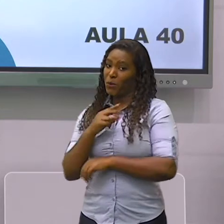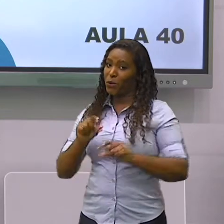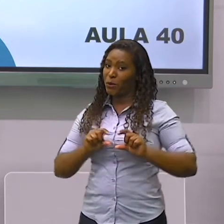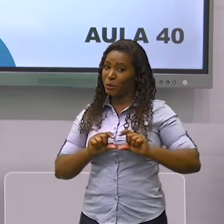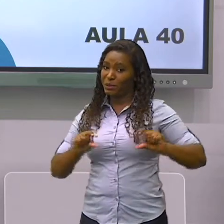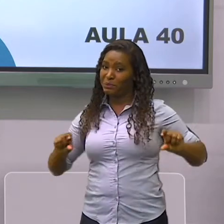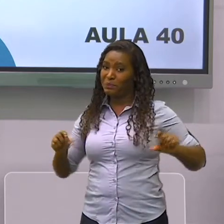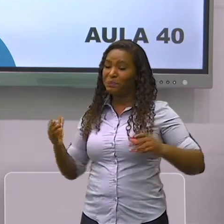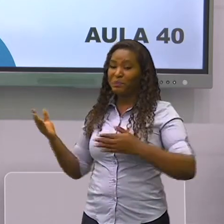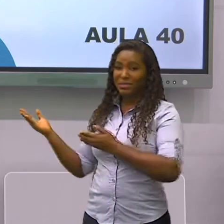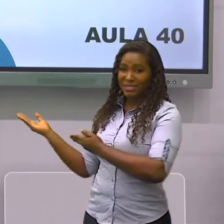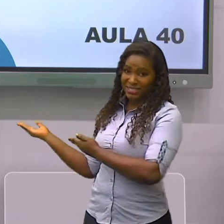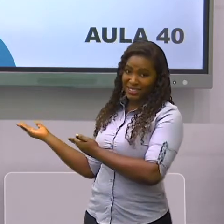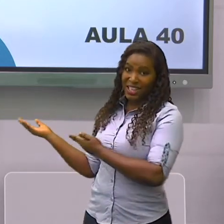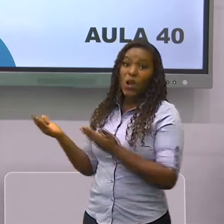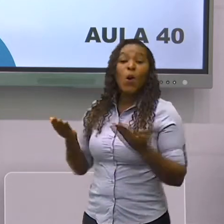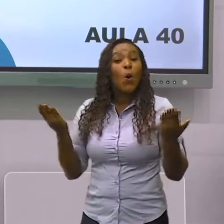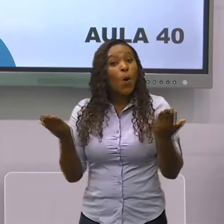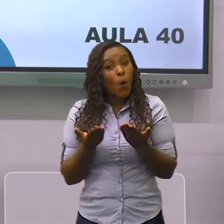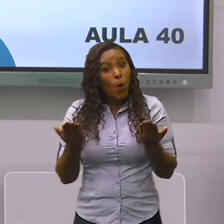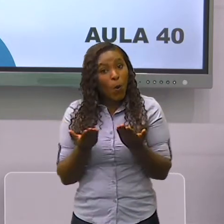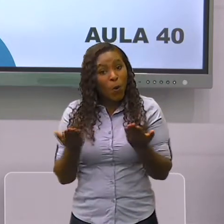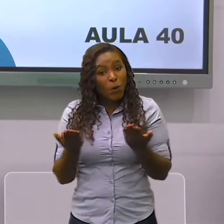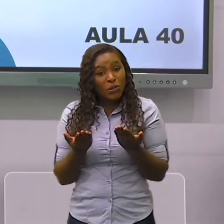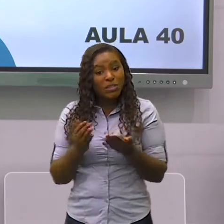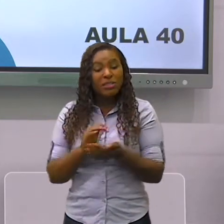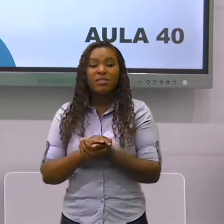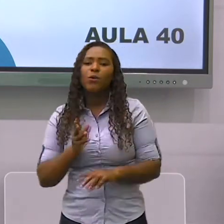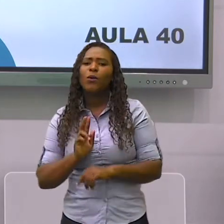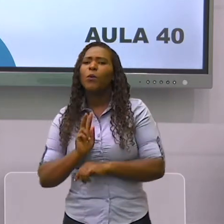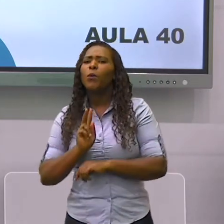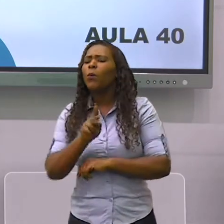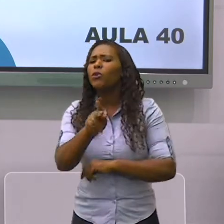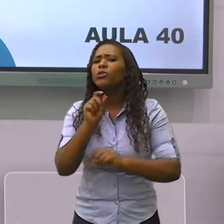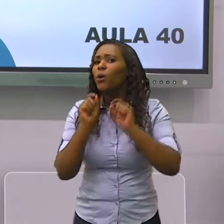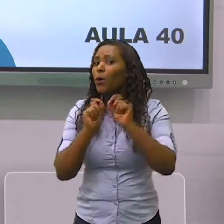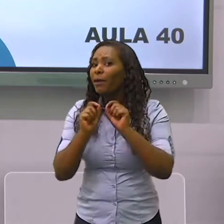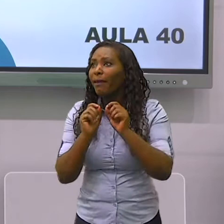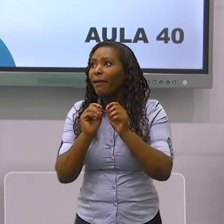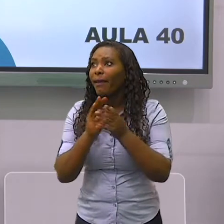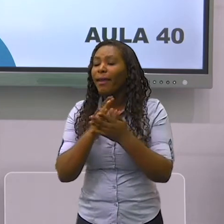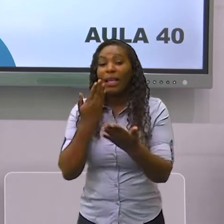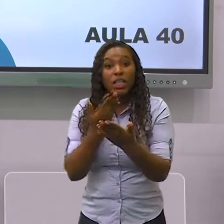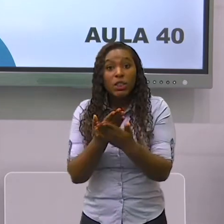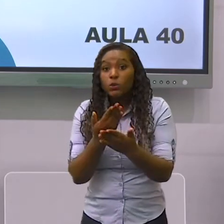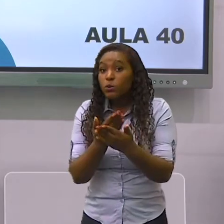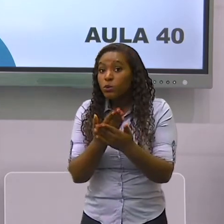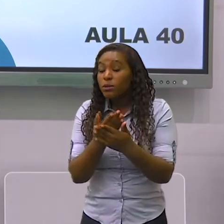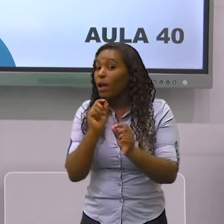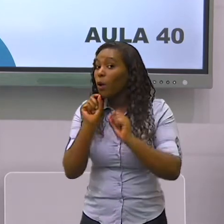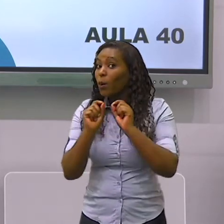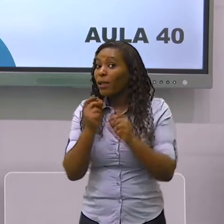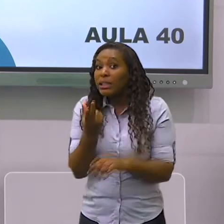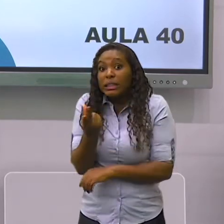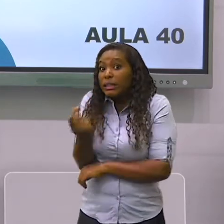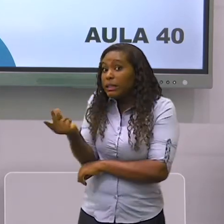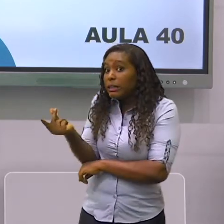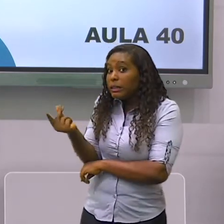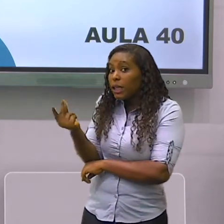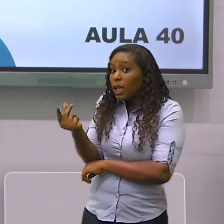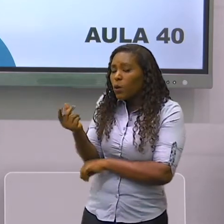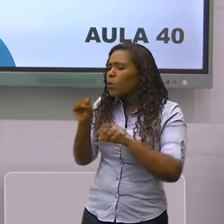de matemática. Hoje nós vamos dar continuidade ao sistema monetário. Então essa é a nossa aula